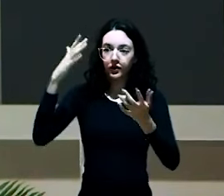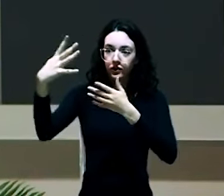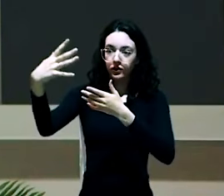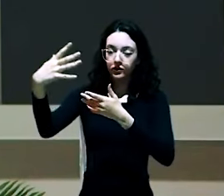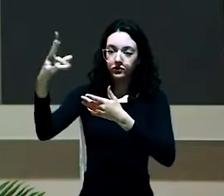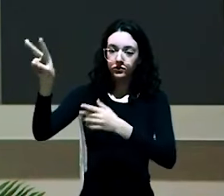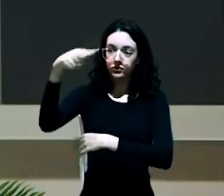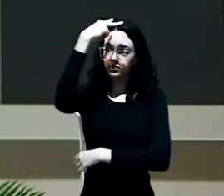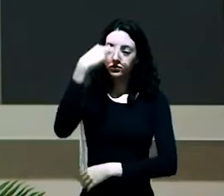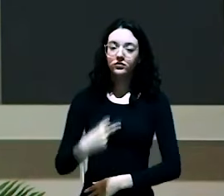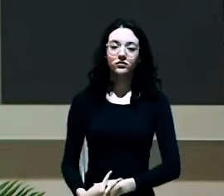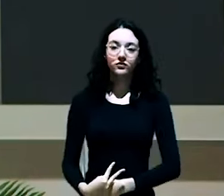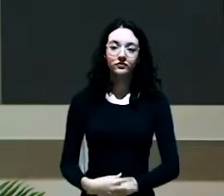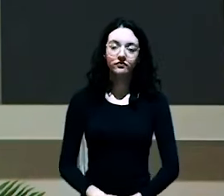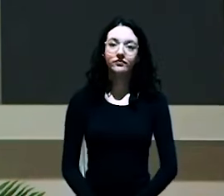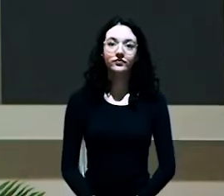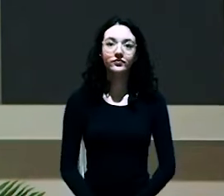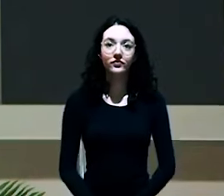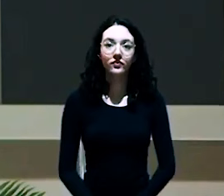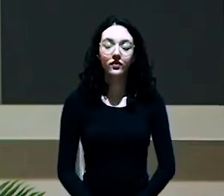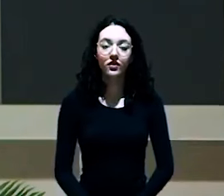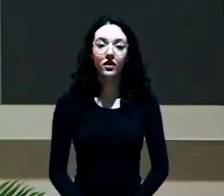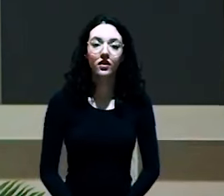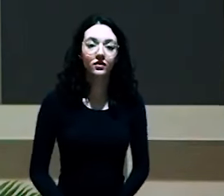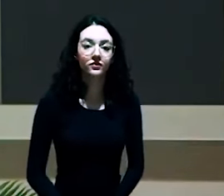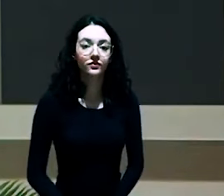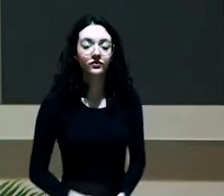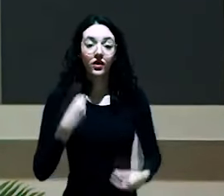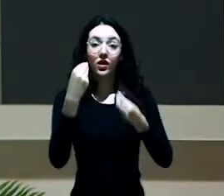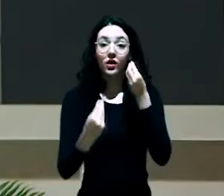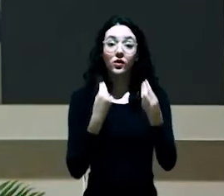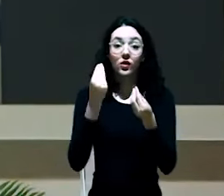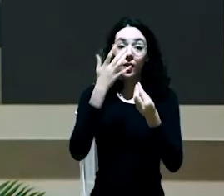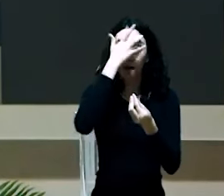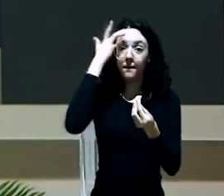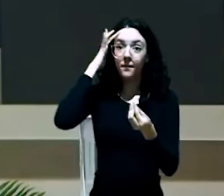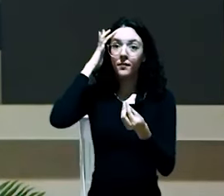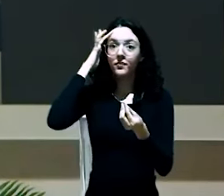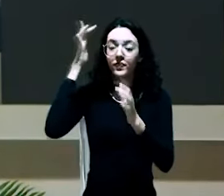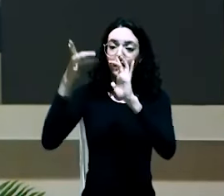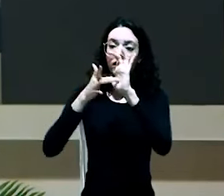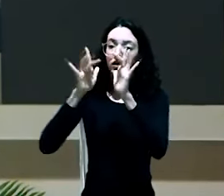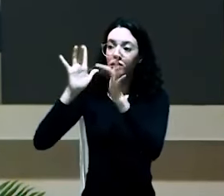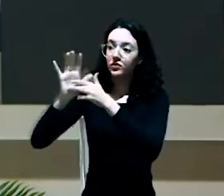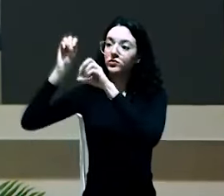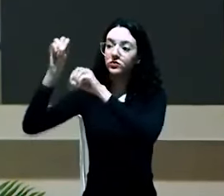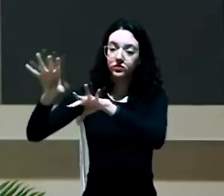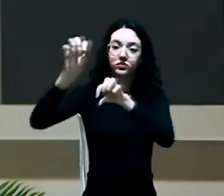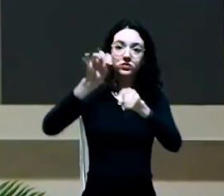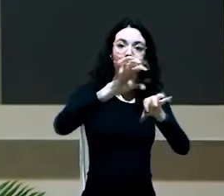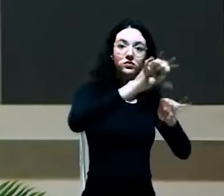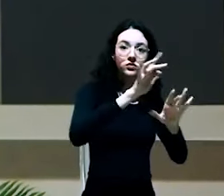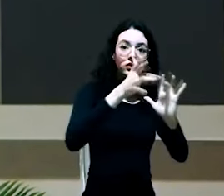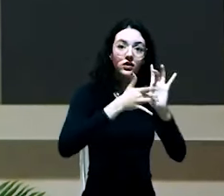pregavam era que Jesus justificava, santificava e que Jesus curava. Quanto